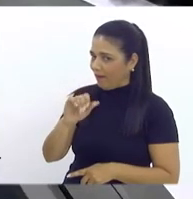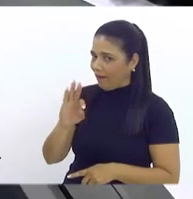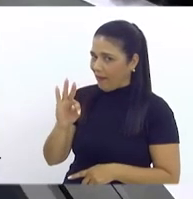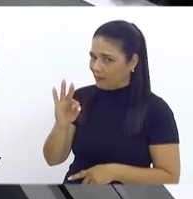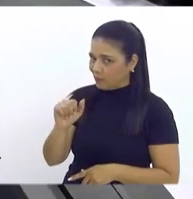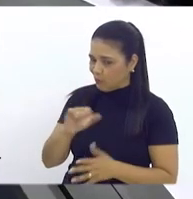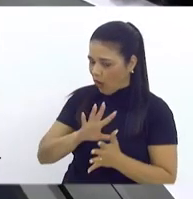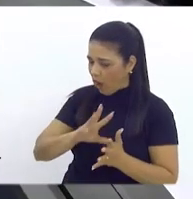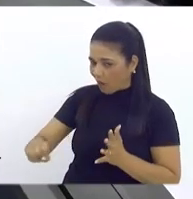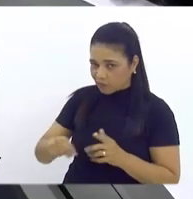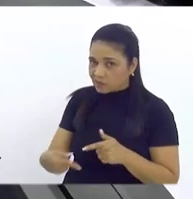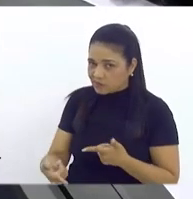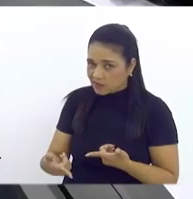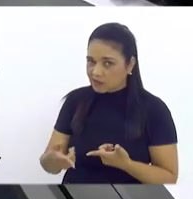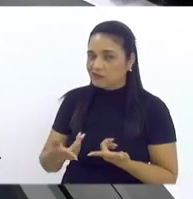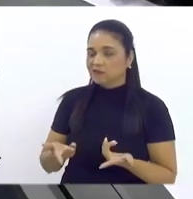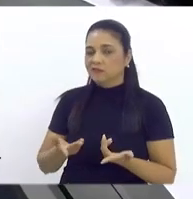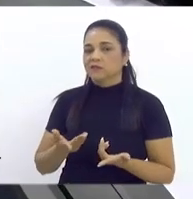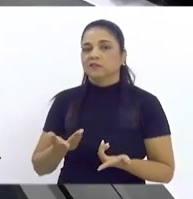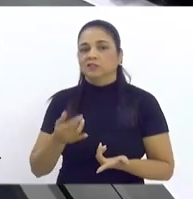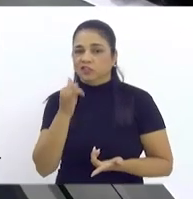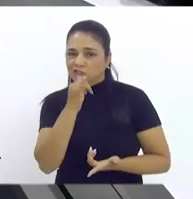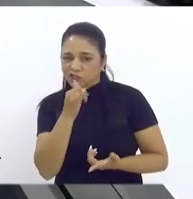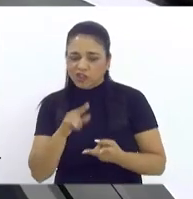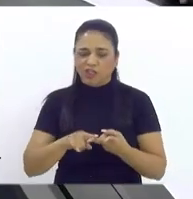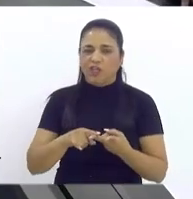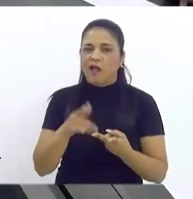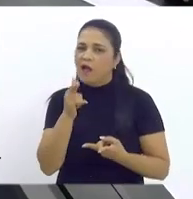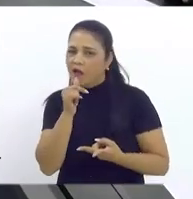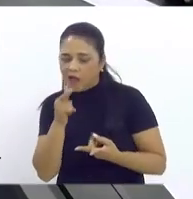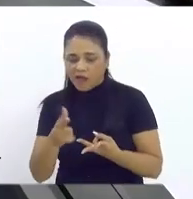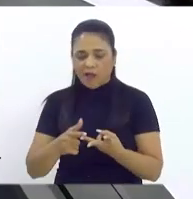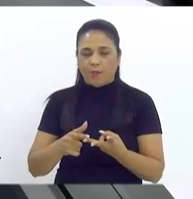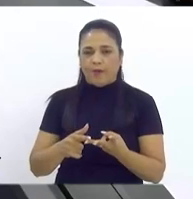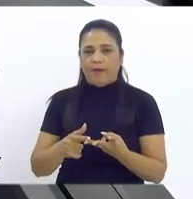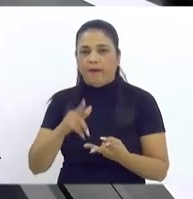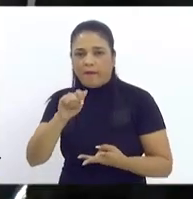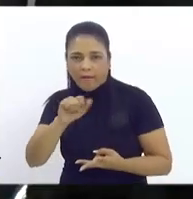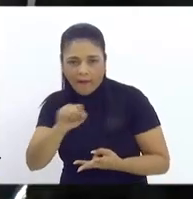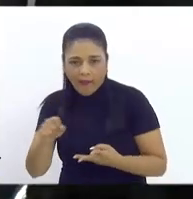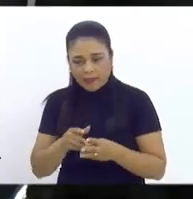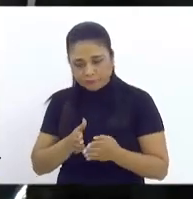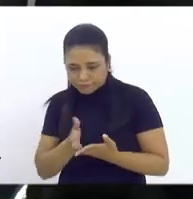gato. Exatamente. Então, a gente tem essas situações em todos os mercados. Não há